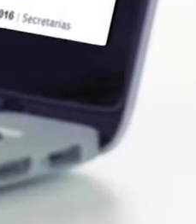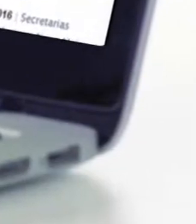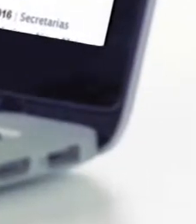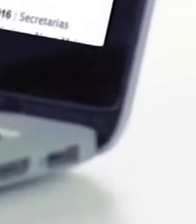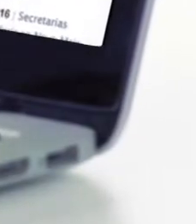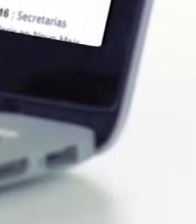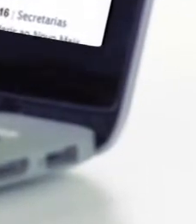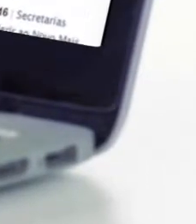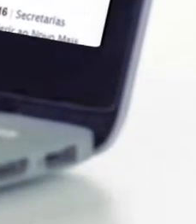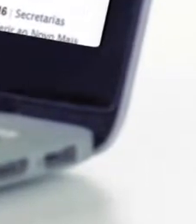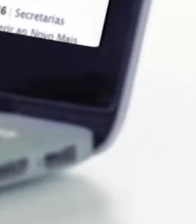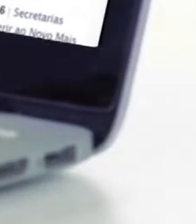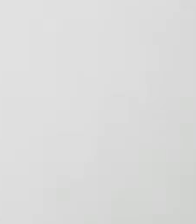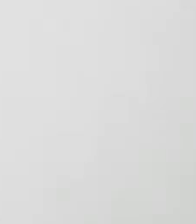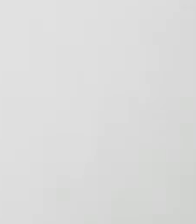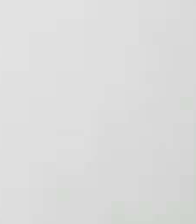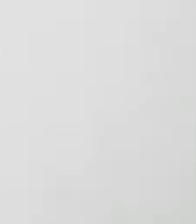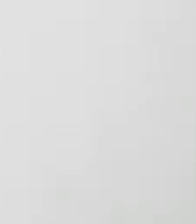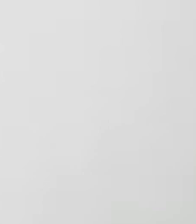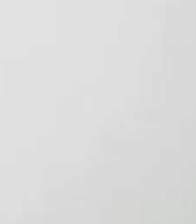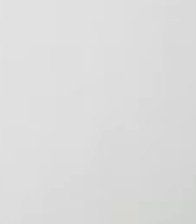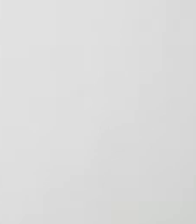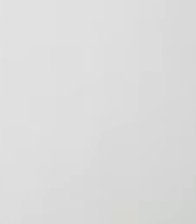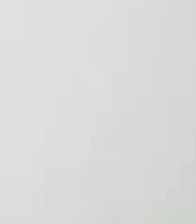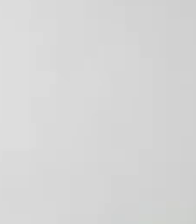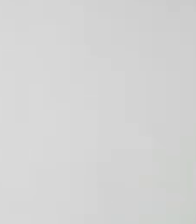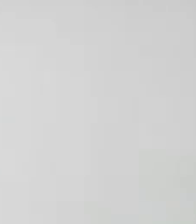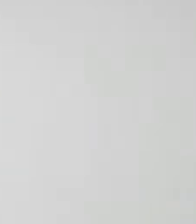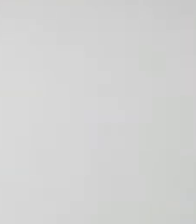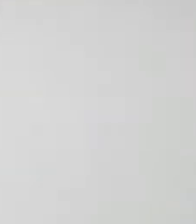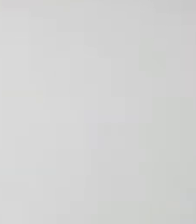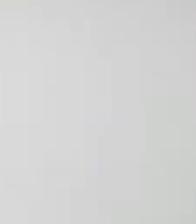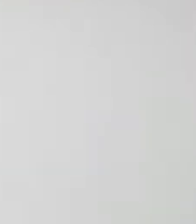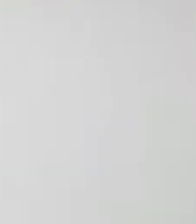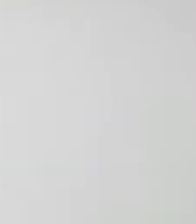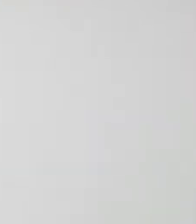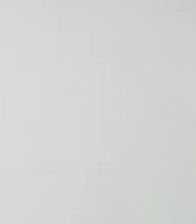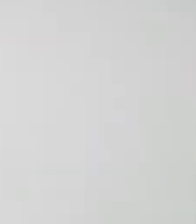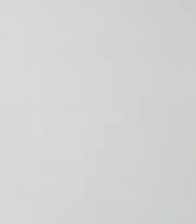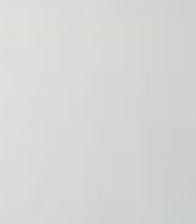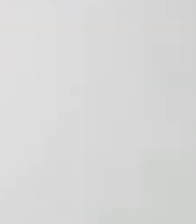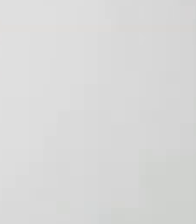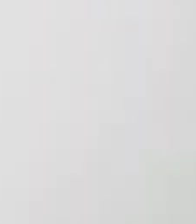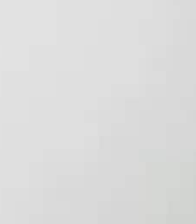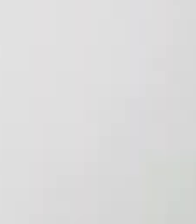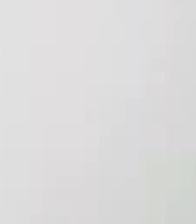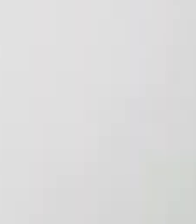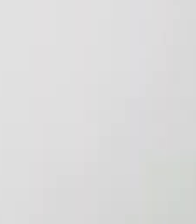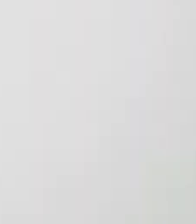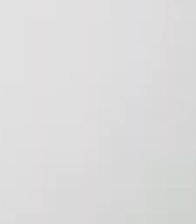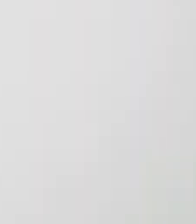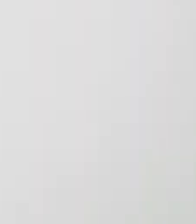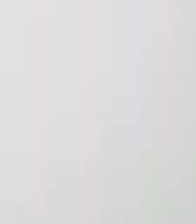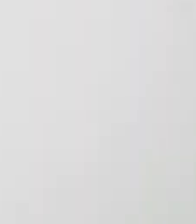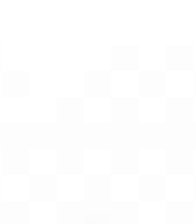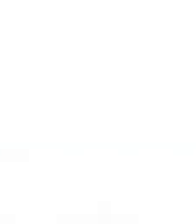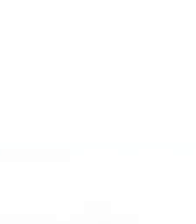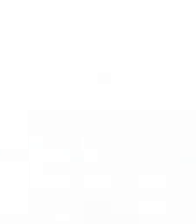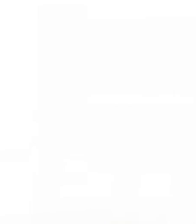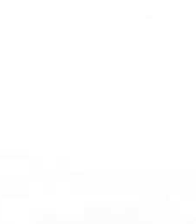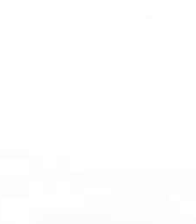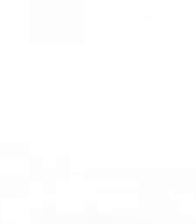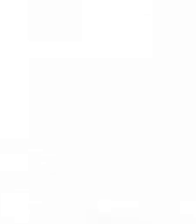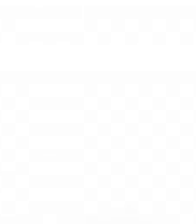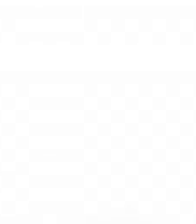velocidade que você precisa e mais você pode assistir a tv assembléia ao vivo onde você estiver